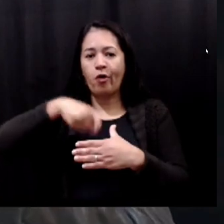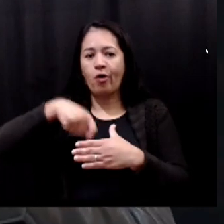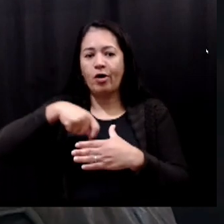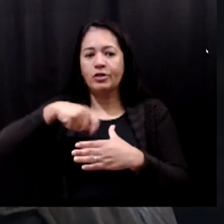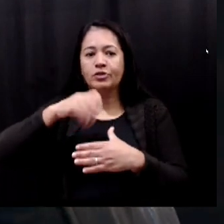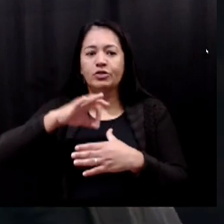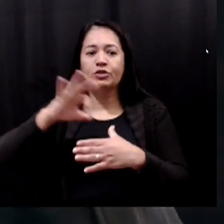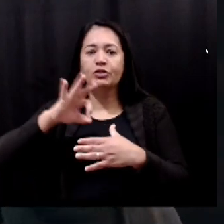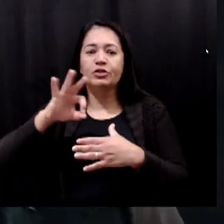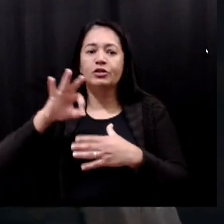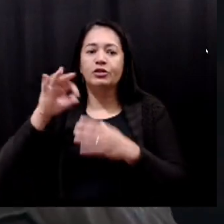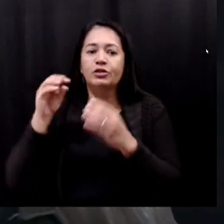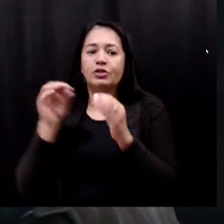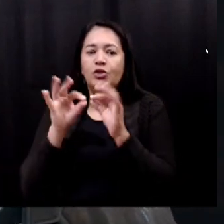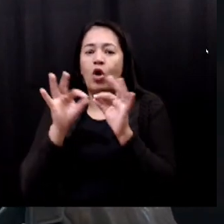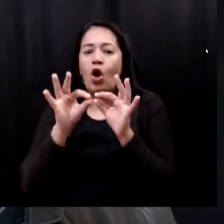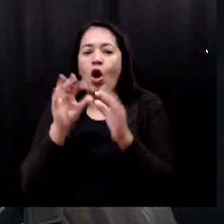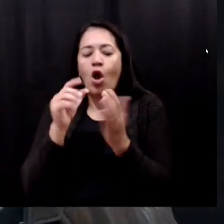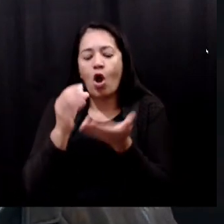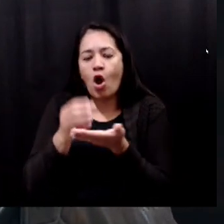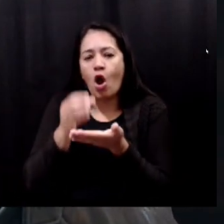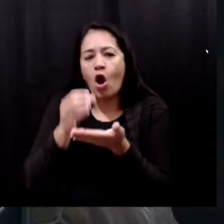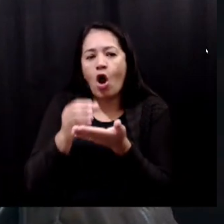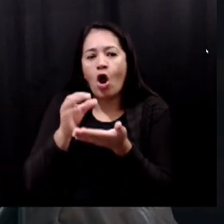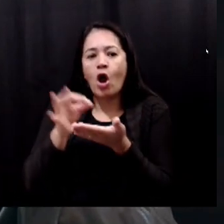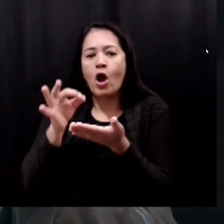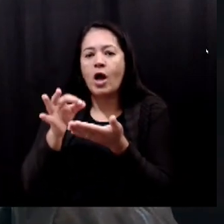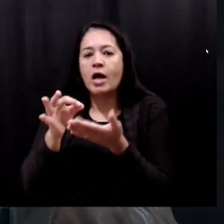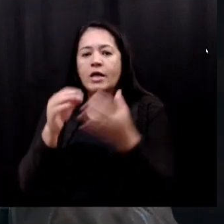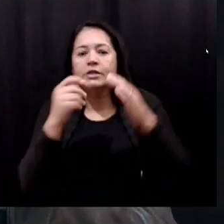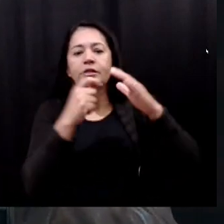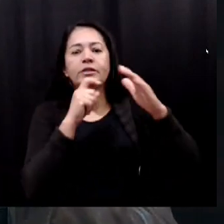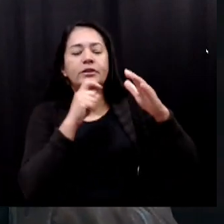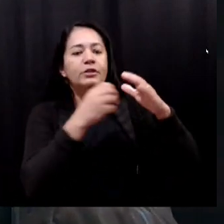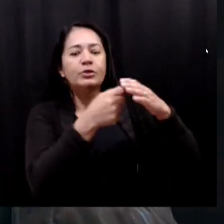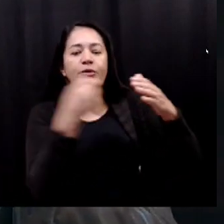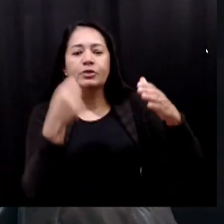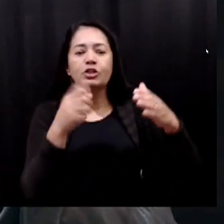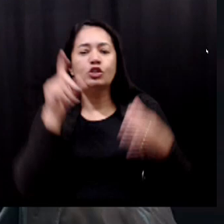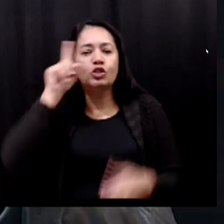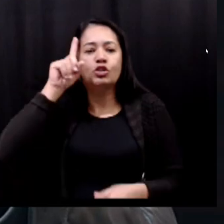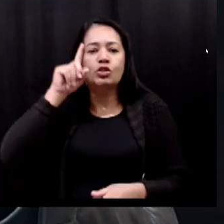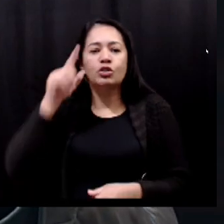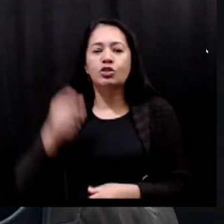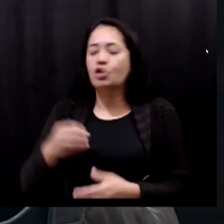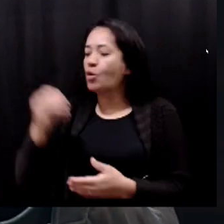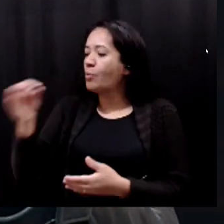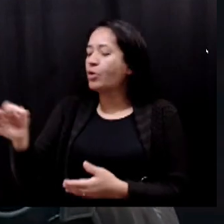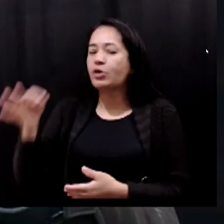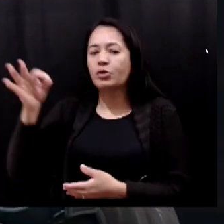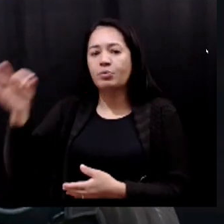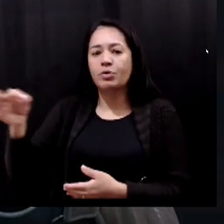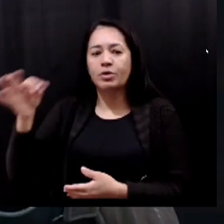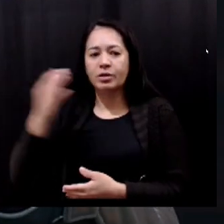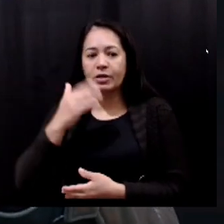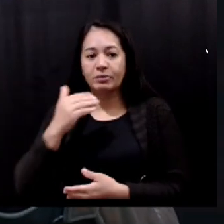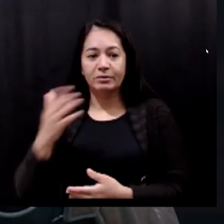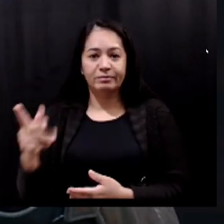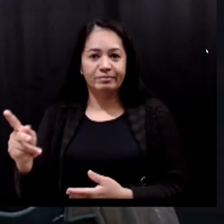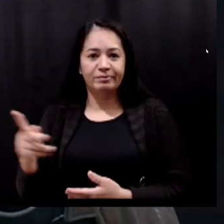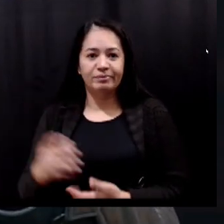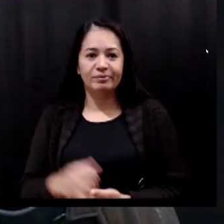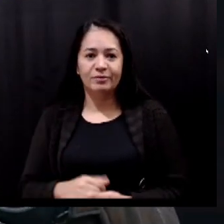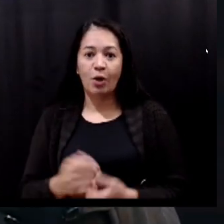em copinhos de café, botar na geladeira para todo dia acrescentar um pouquinho na alimentação. Veja